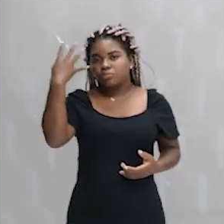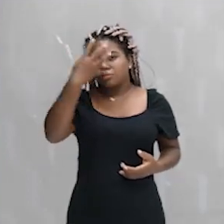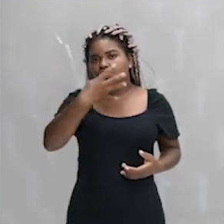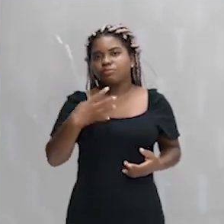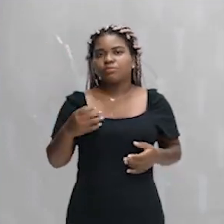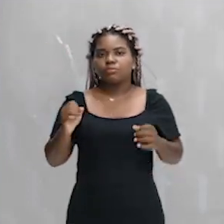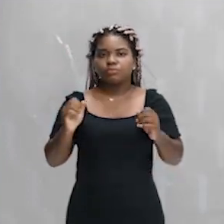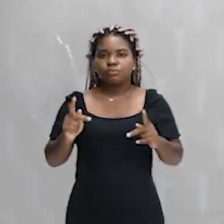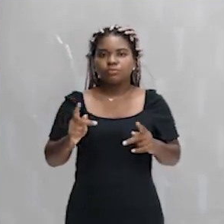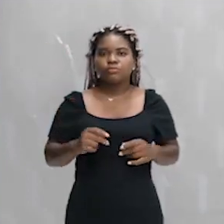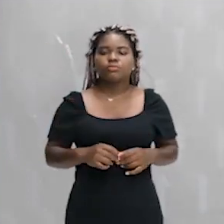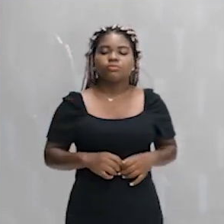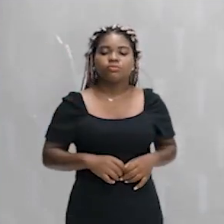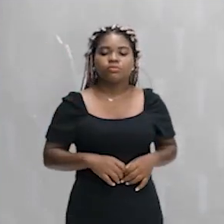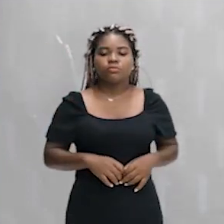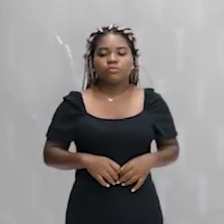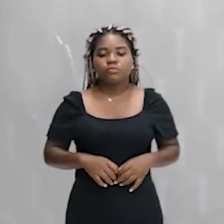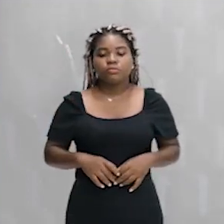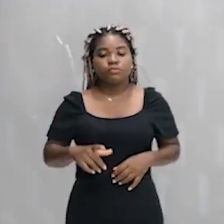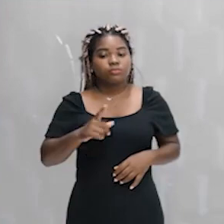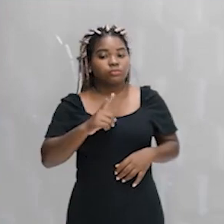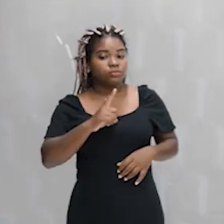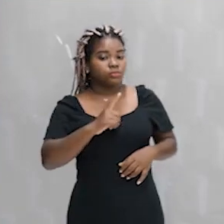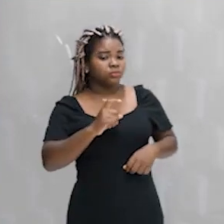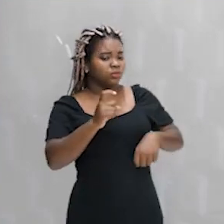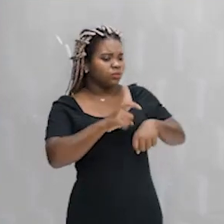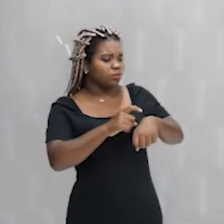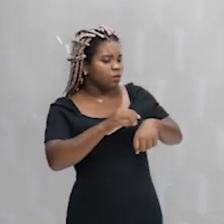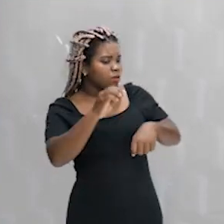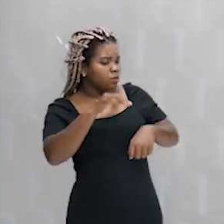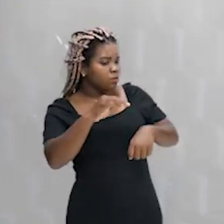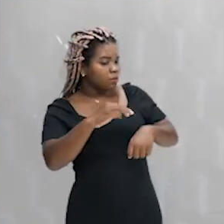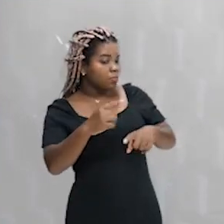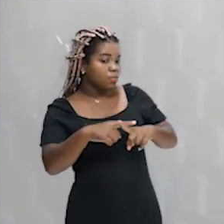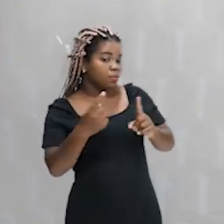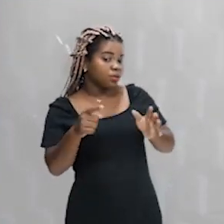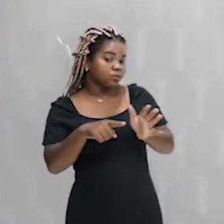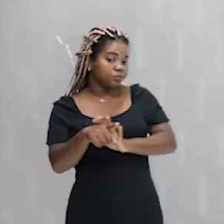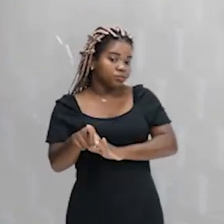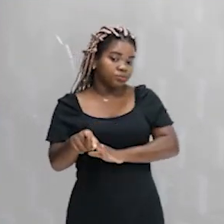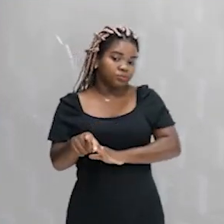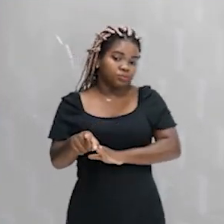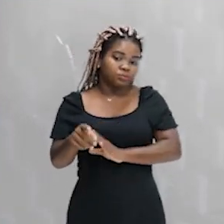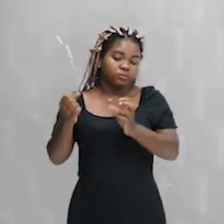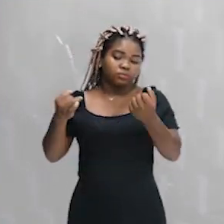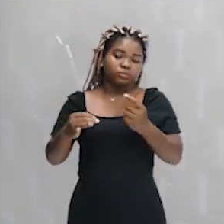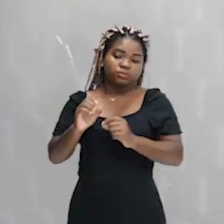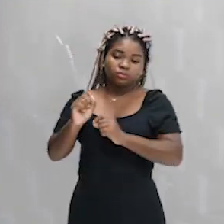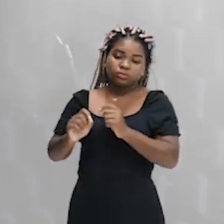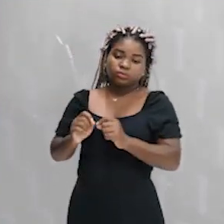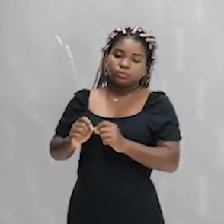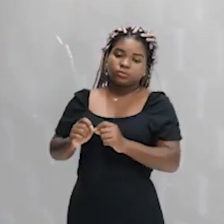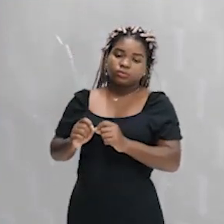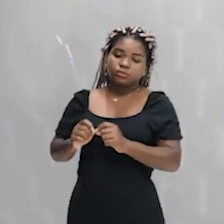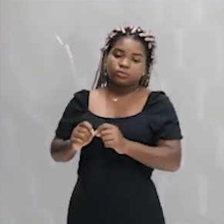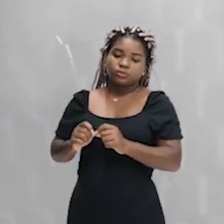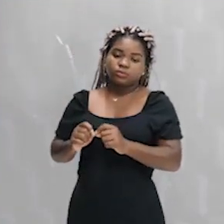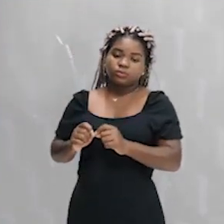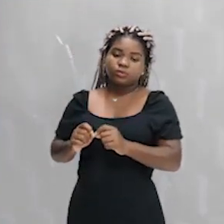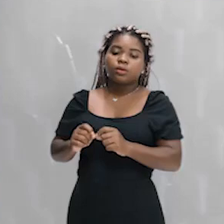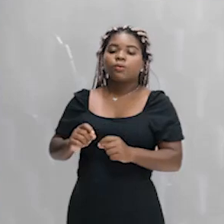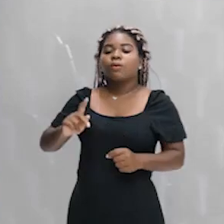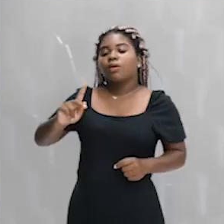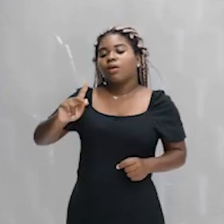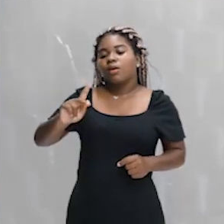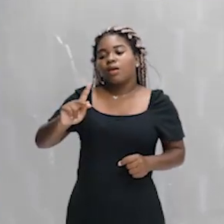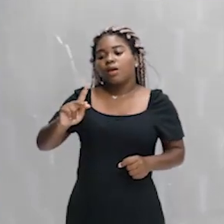ele me deu o tempo em minutos e ele está me pedindo em horas. Então, eu já vou ter que pensar